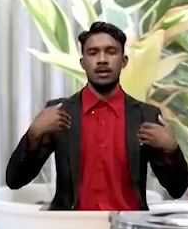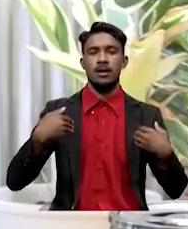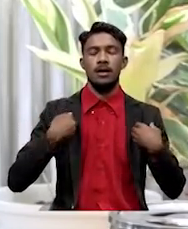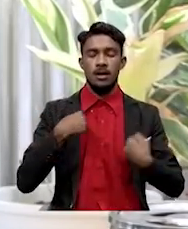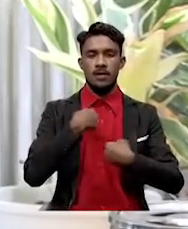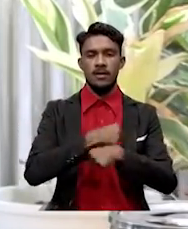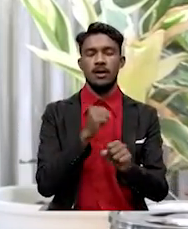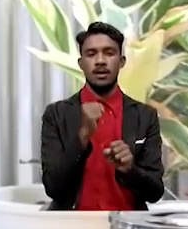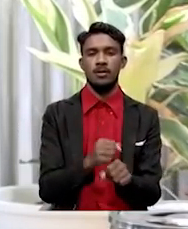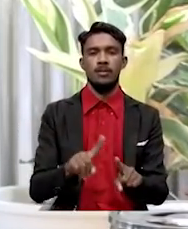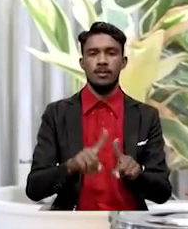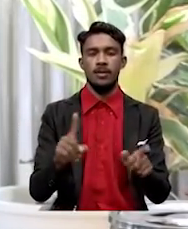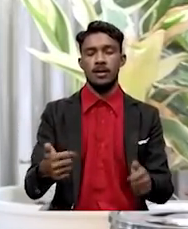ato